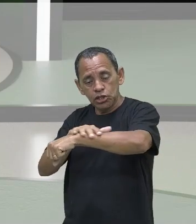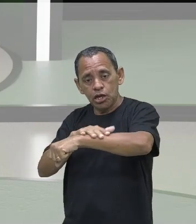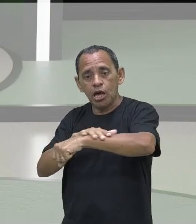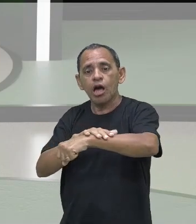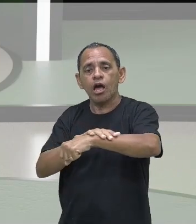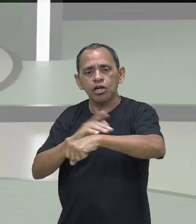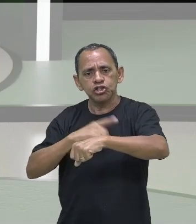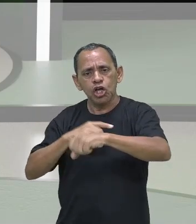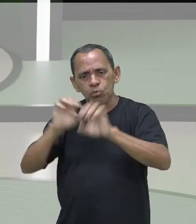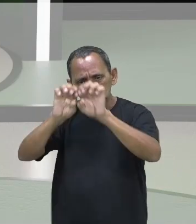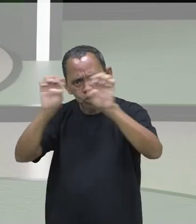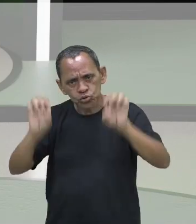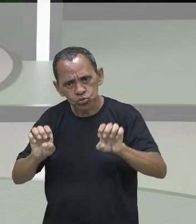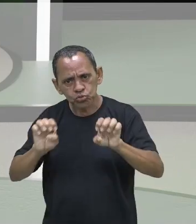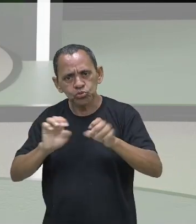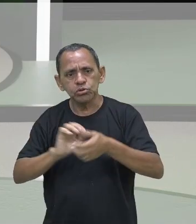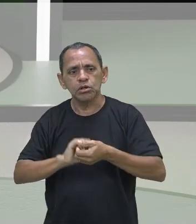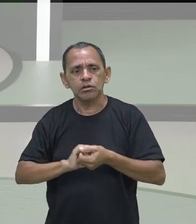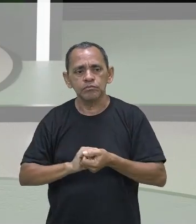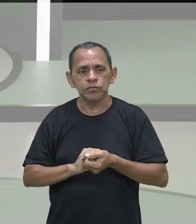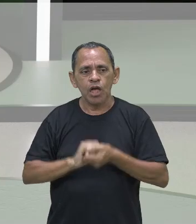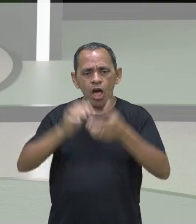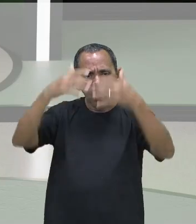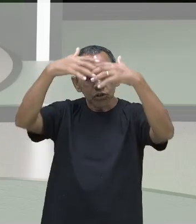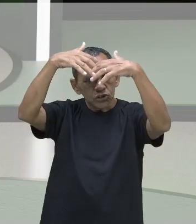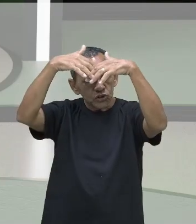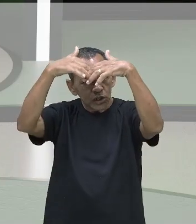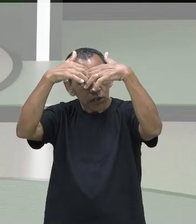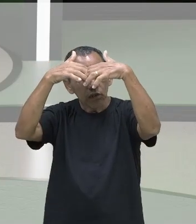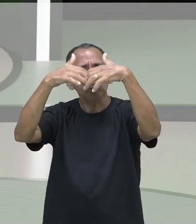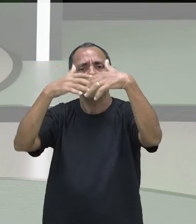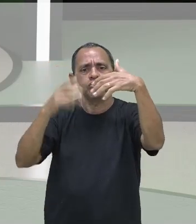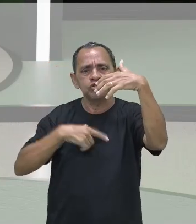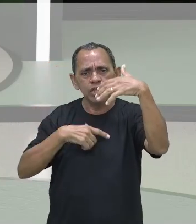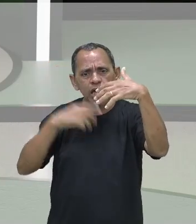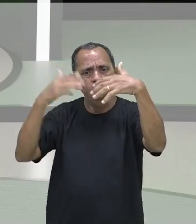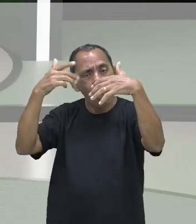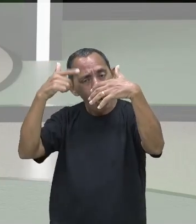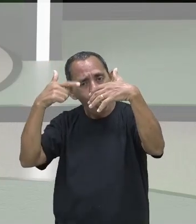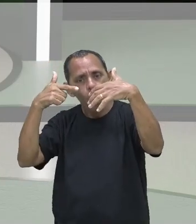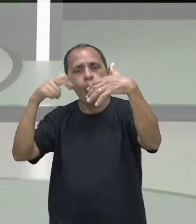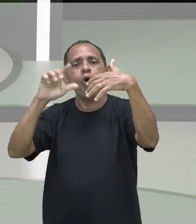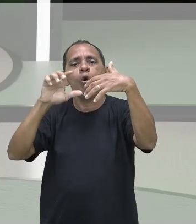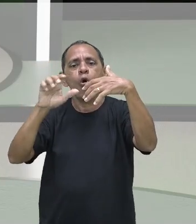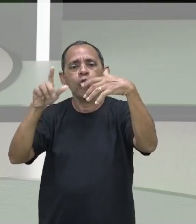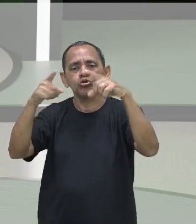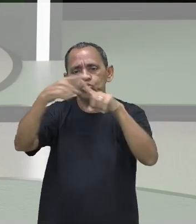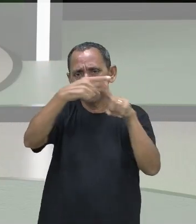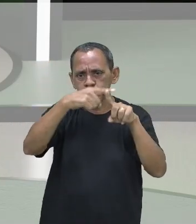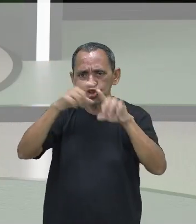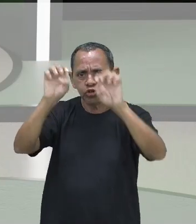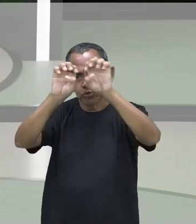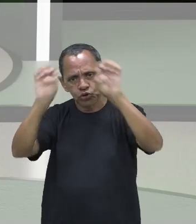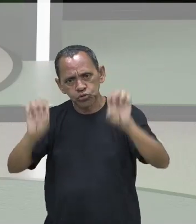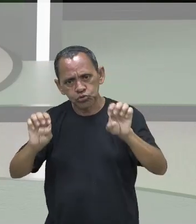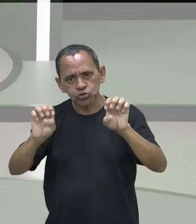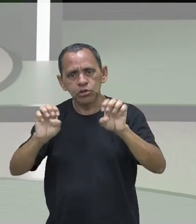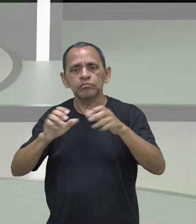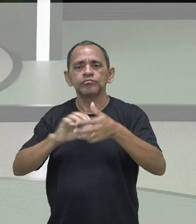do tecido nervoso já vão ter outra estrutura, que é o neurônio, né? Então, todas essas, ela é uma